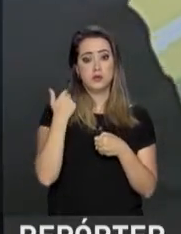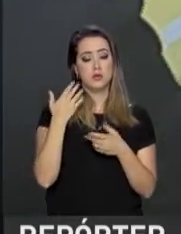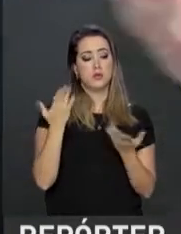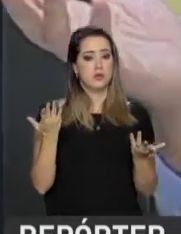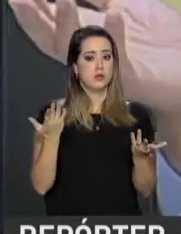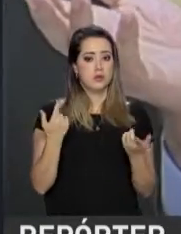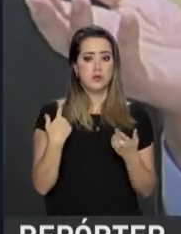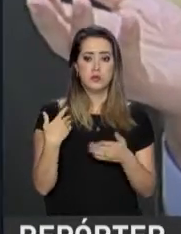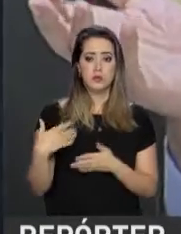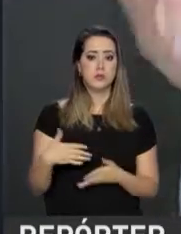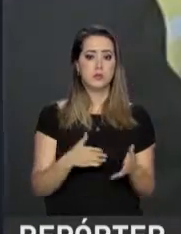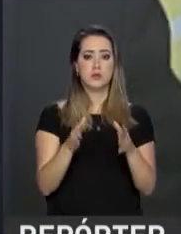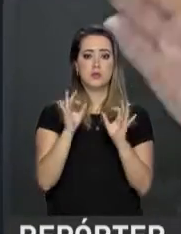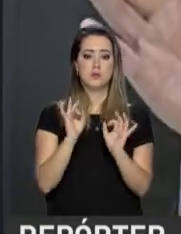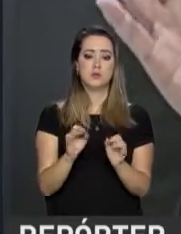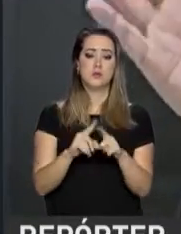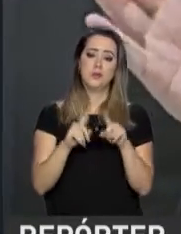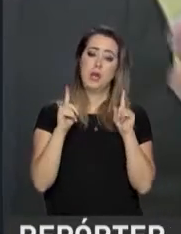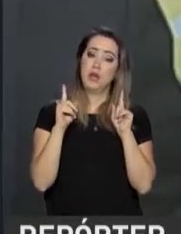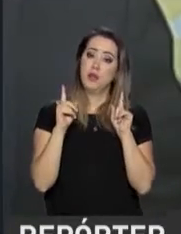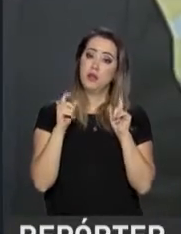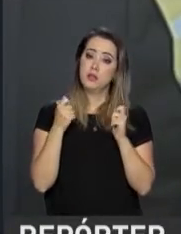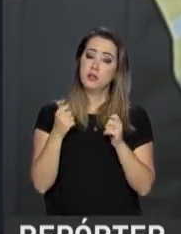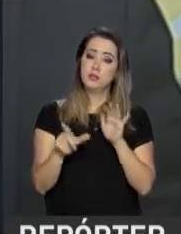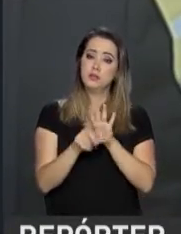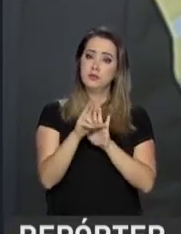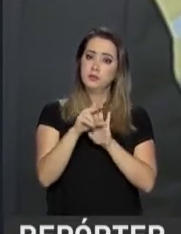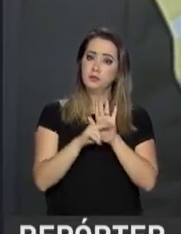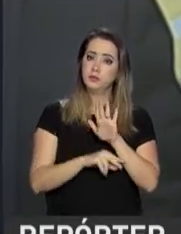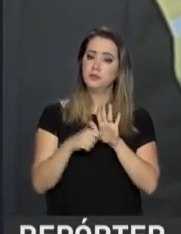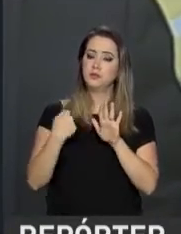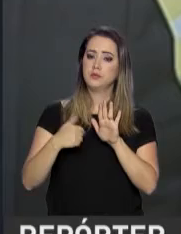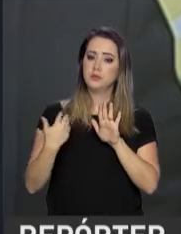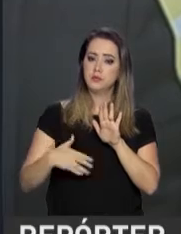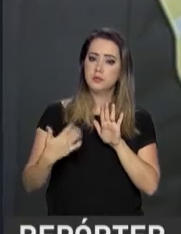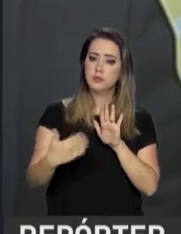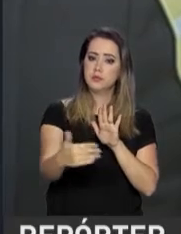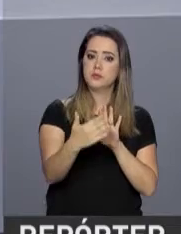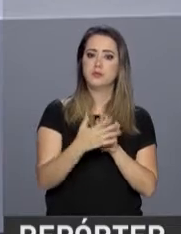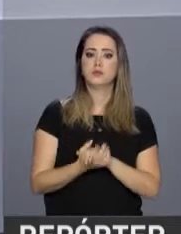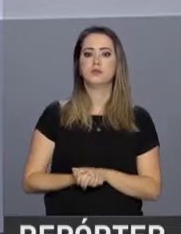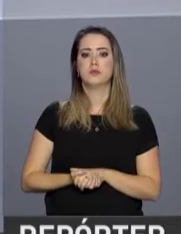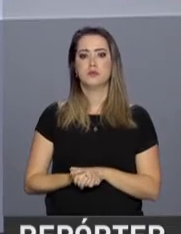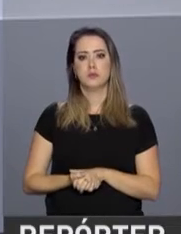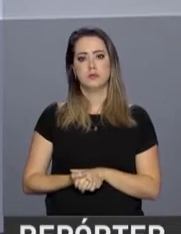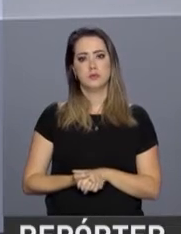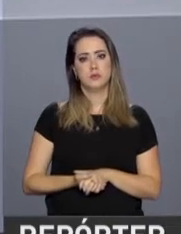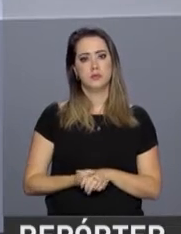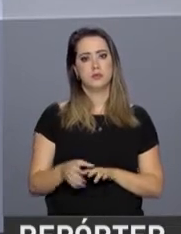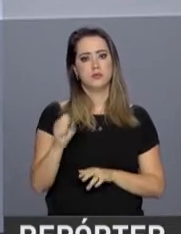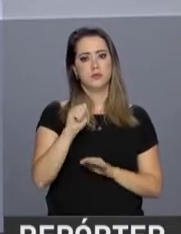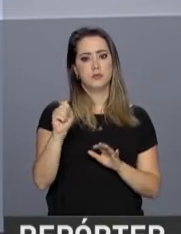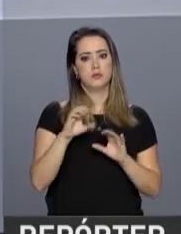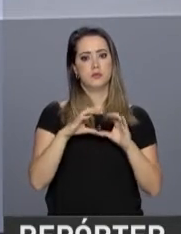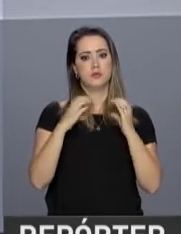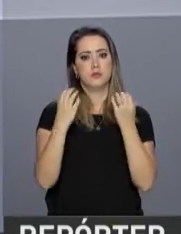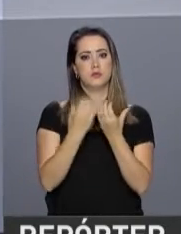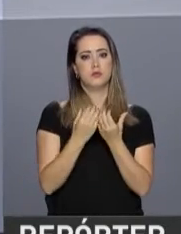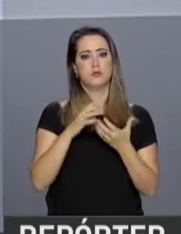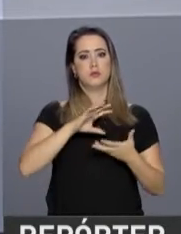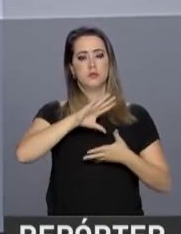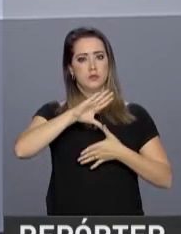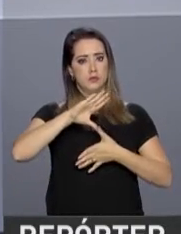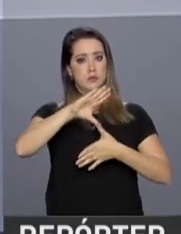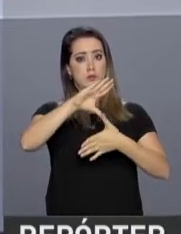nós estamos no caminho certo desde que as reformas continuem a ser implementadas a oitava cúpula das américas